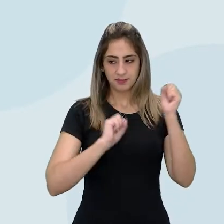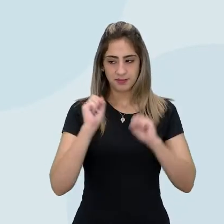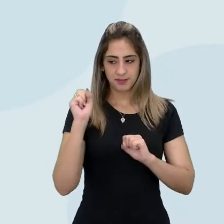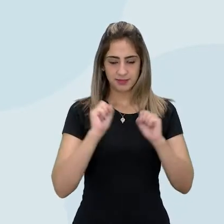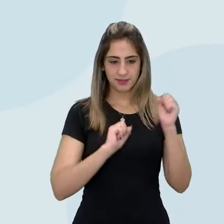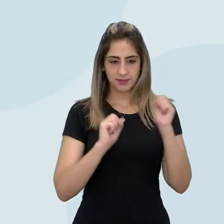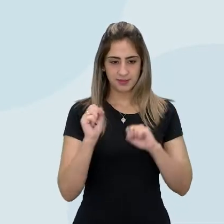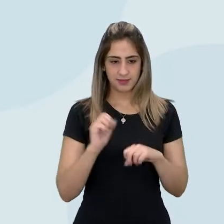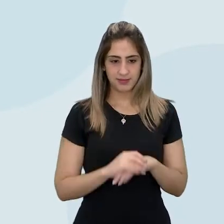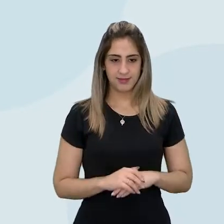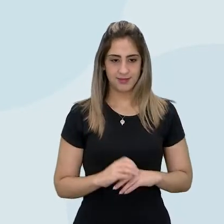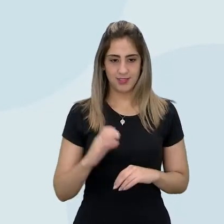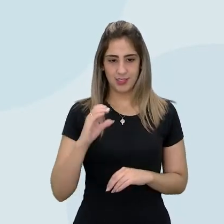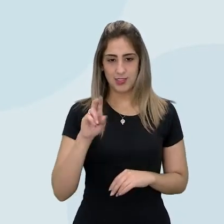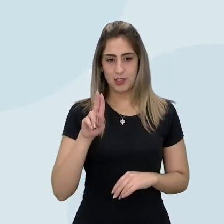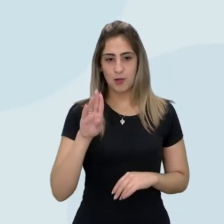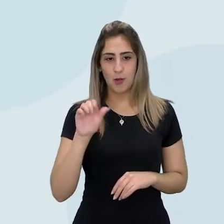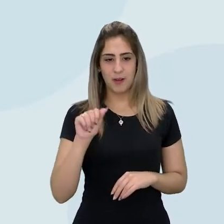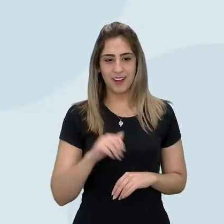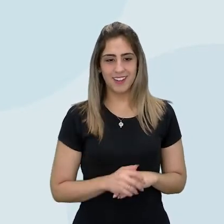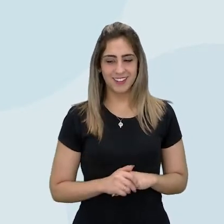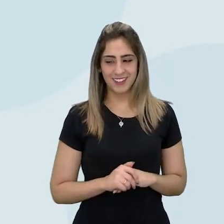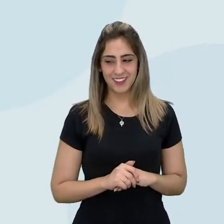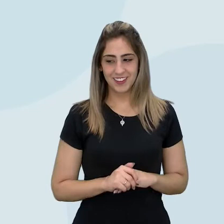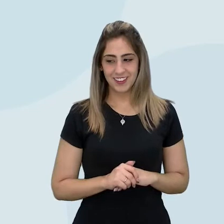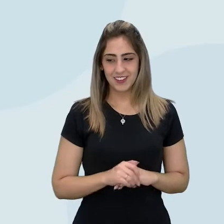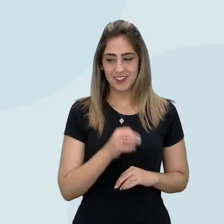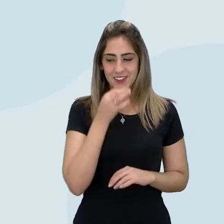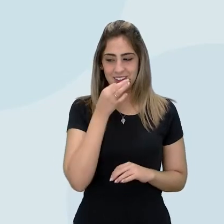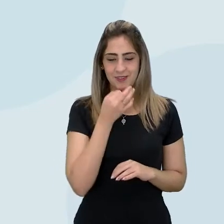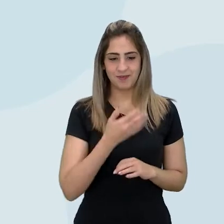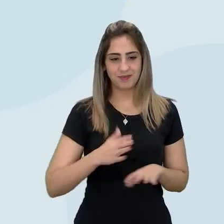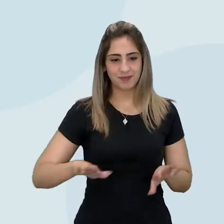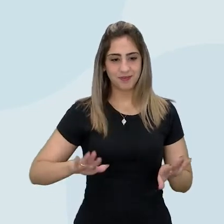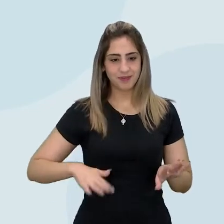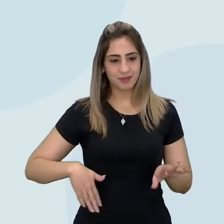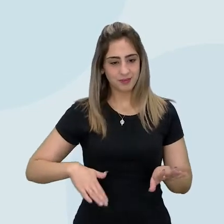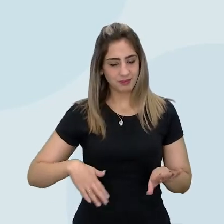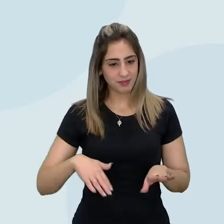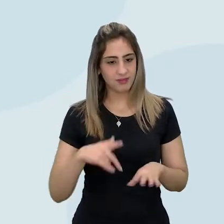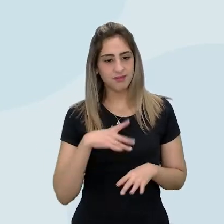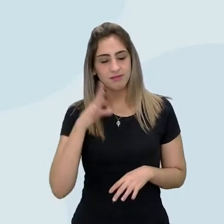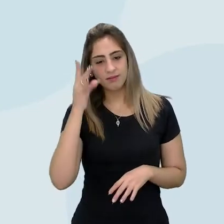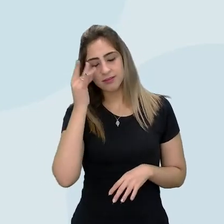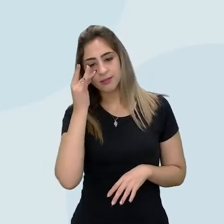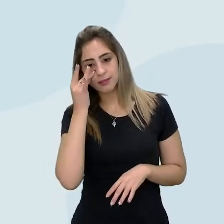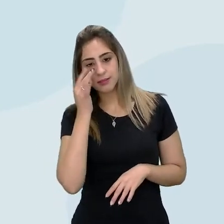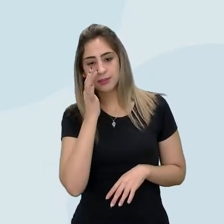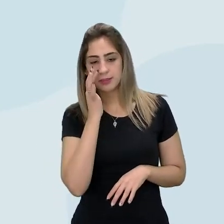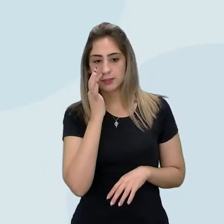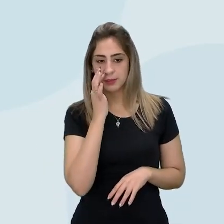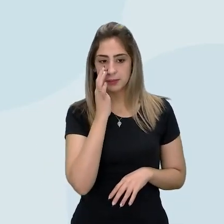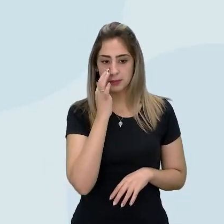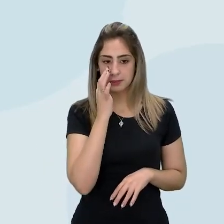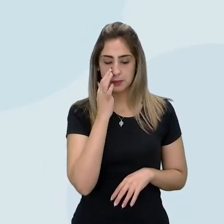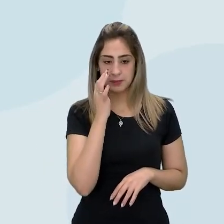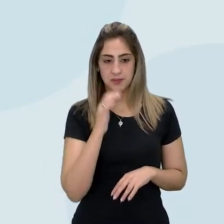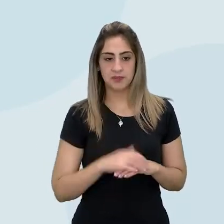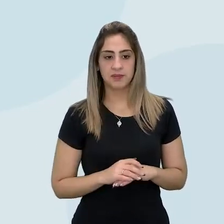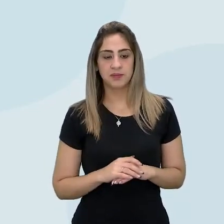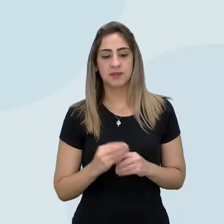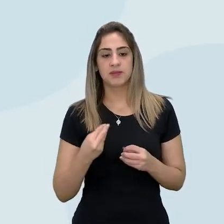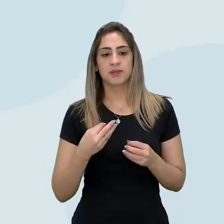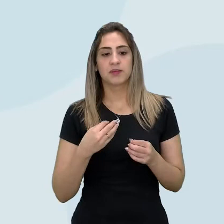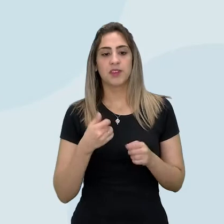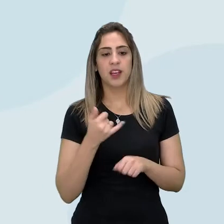os maiores índices de metais estavam presentes nesse sedimento, principalmente, olha, de cádmio,